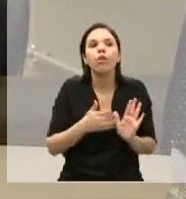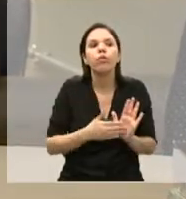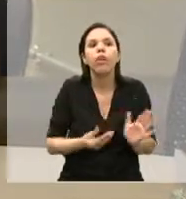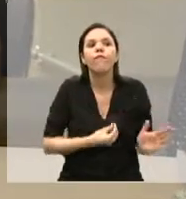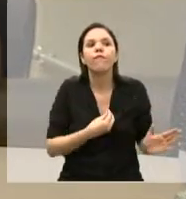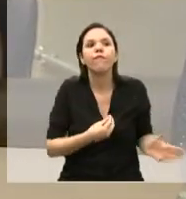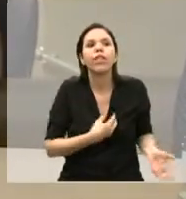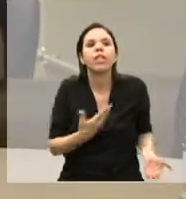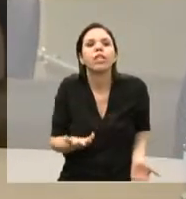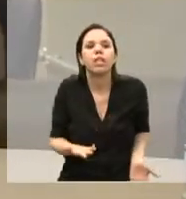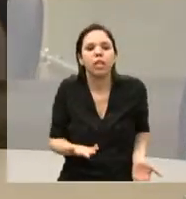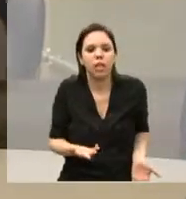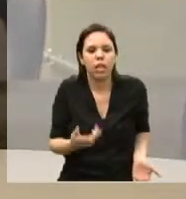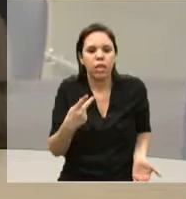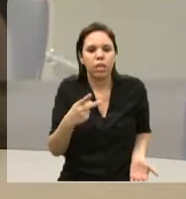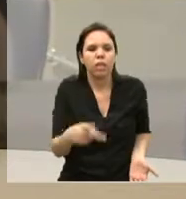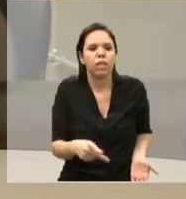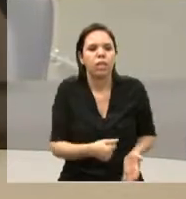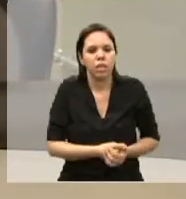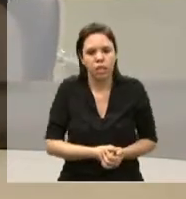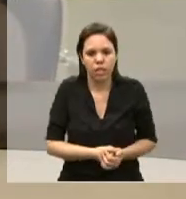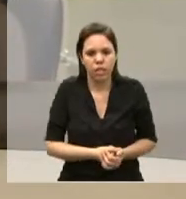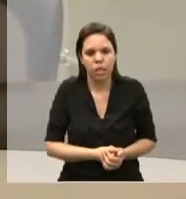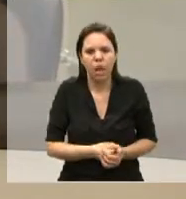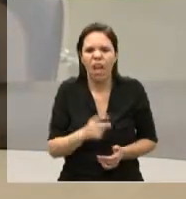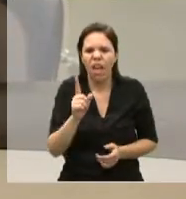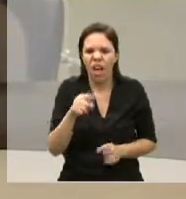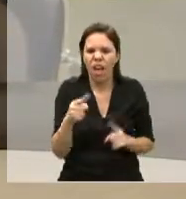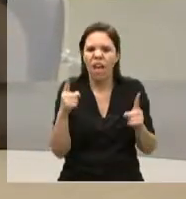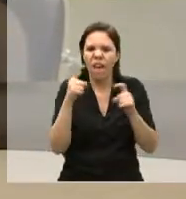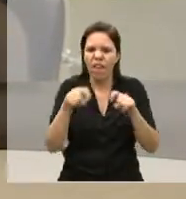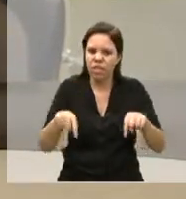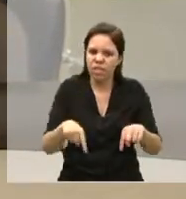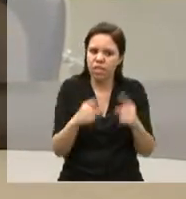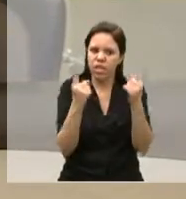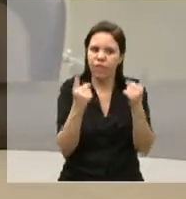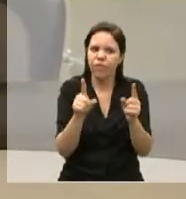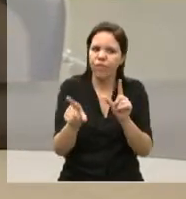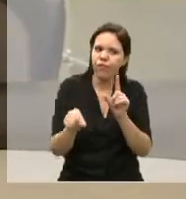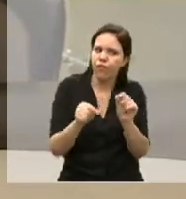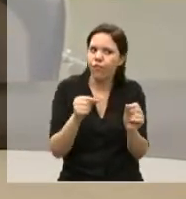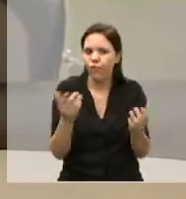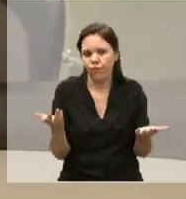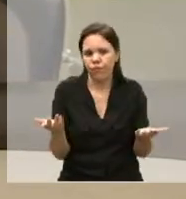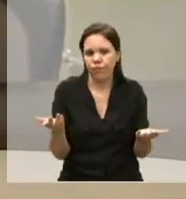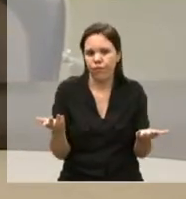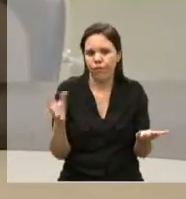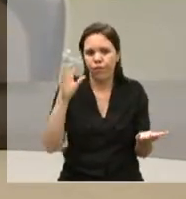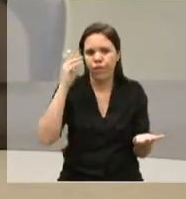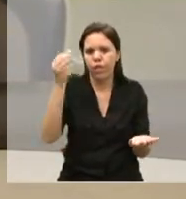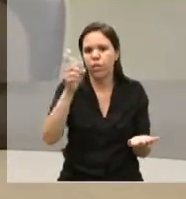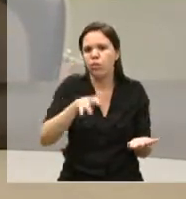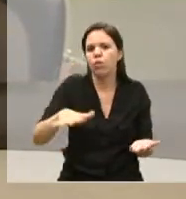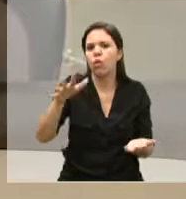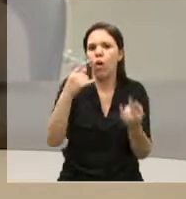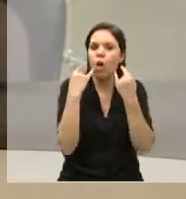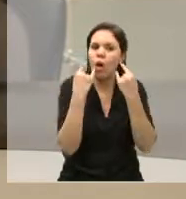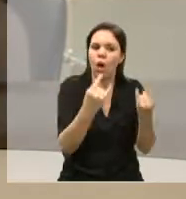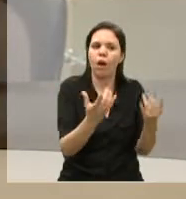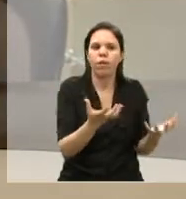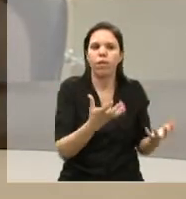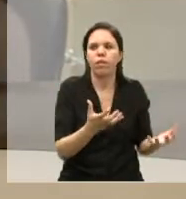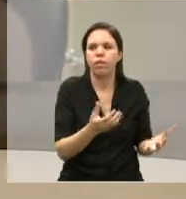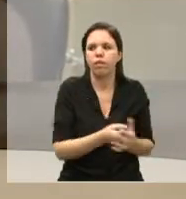vida? Eu acho que esse é o grande desafio que esses alunos têm. E aí entender quais são as áreas de seu interesse. Eu acho que